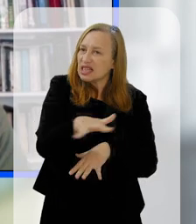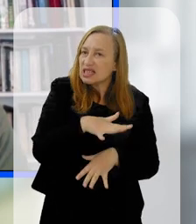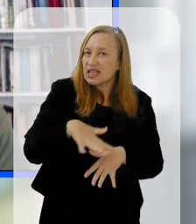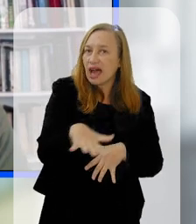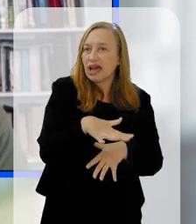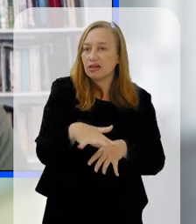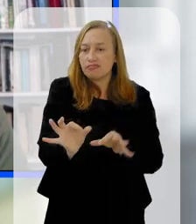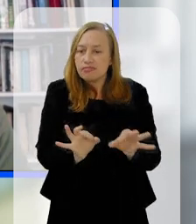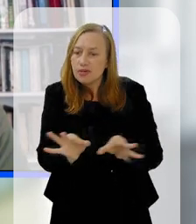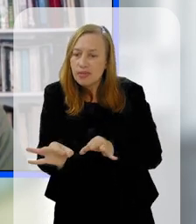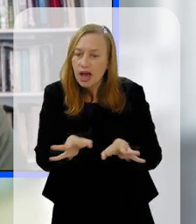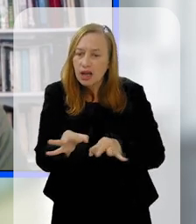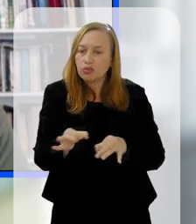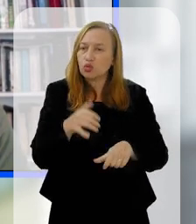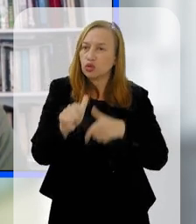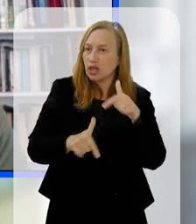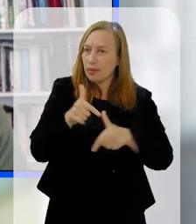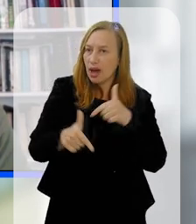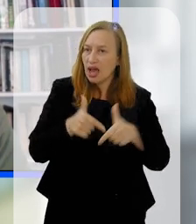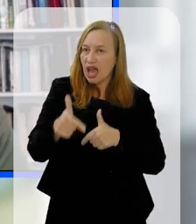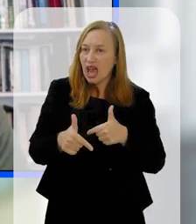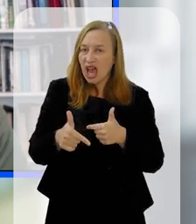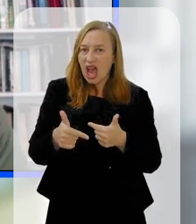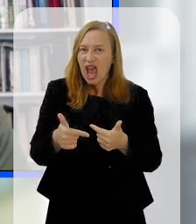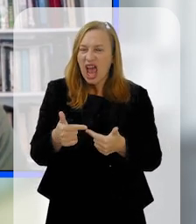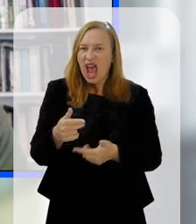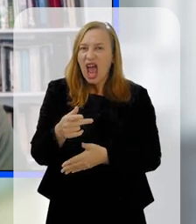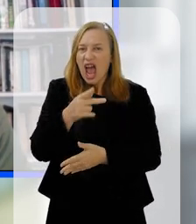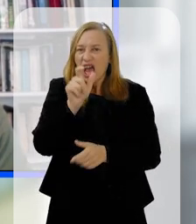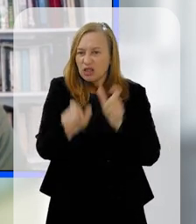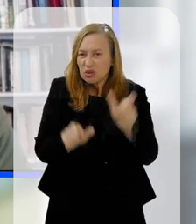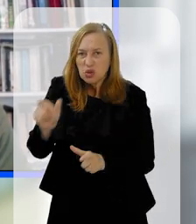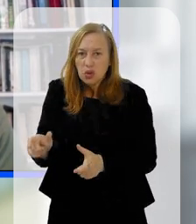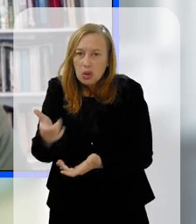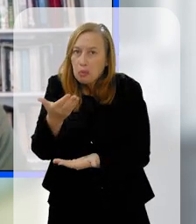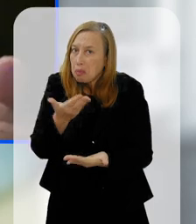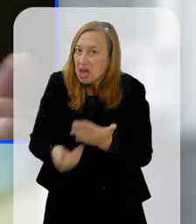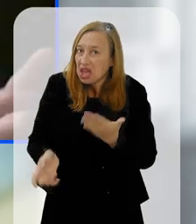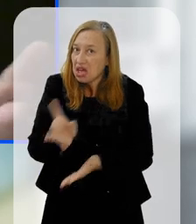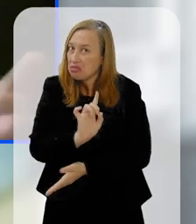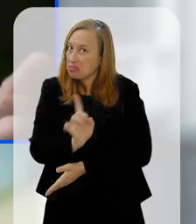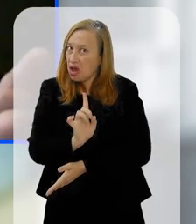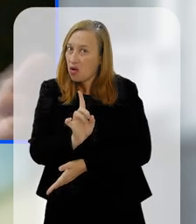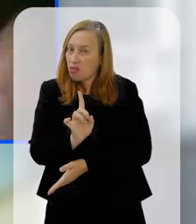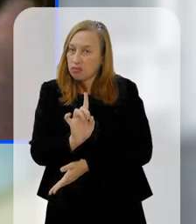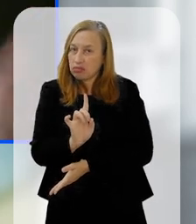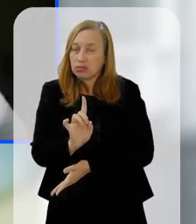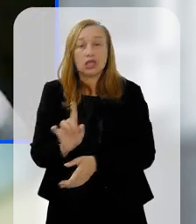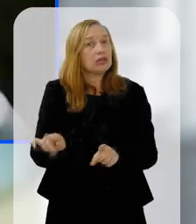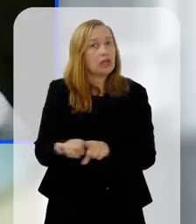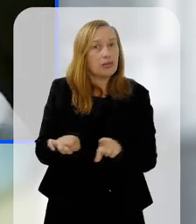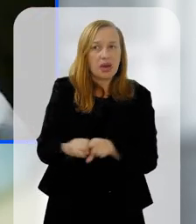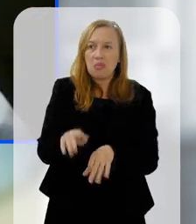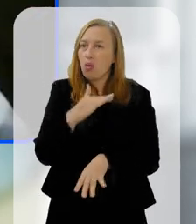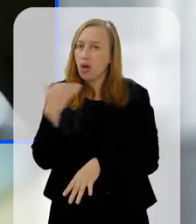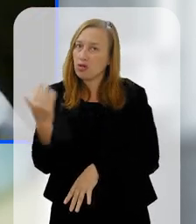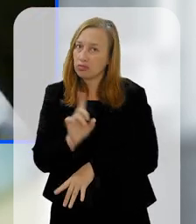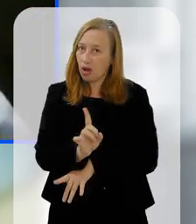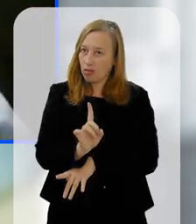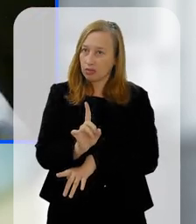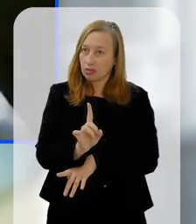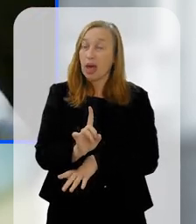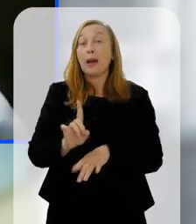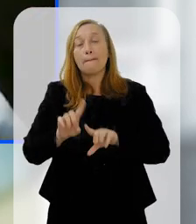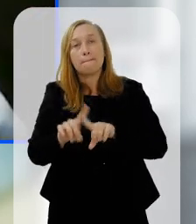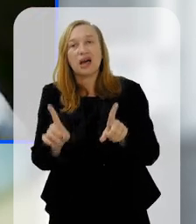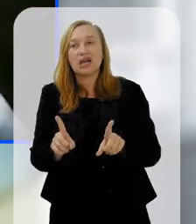onde foi feito o trabalho, as pessoas não perderam tudo, não morreram afogadas. Só que a gente saiu do governo